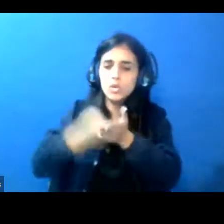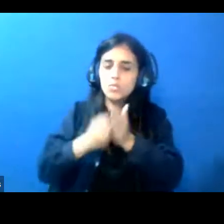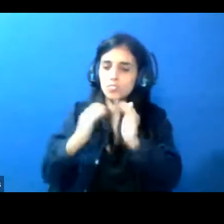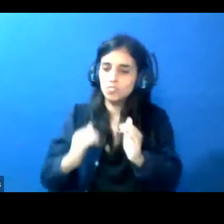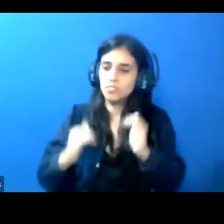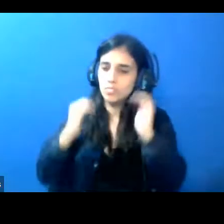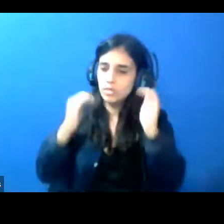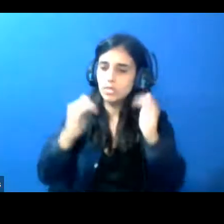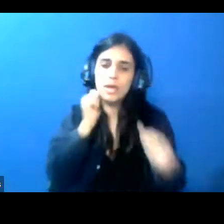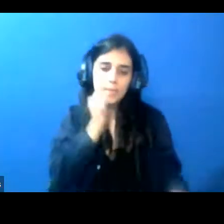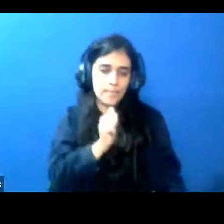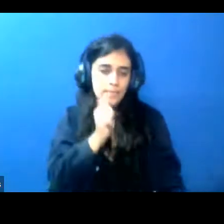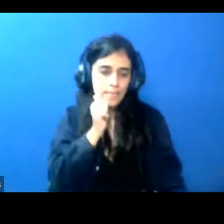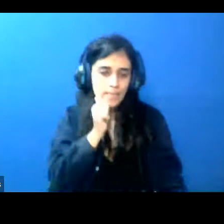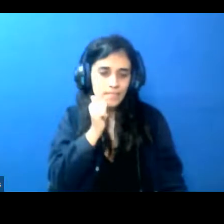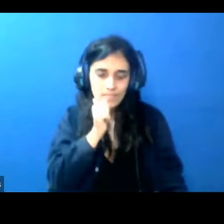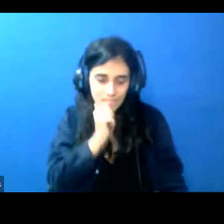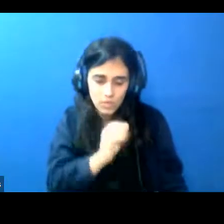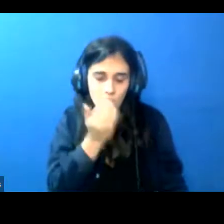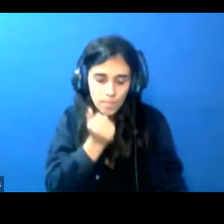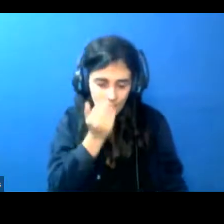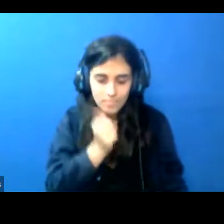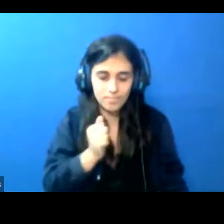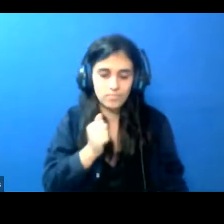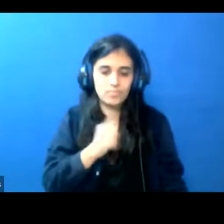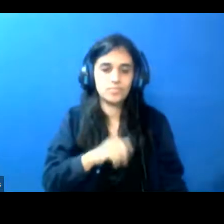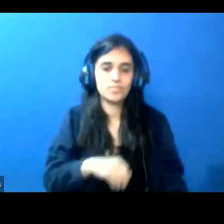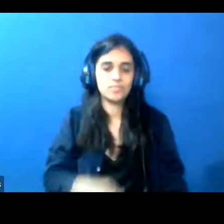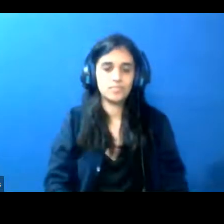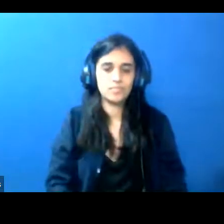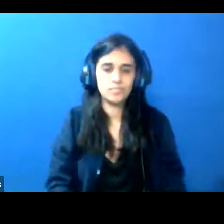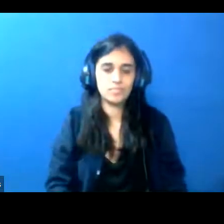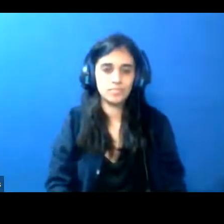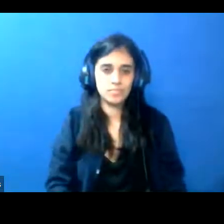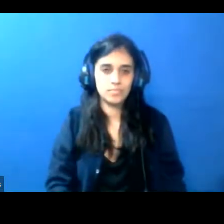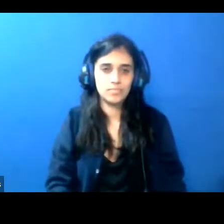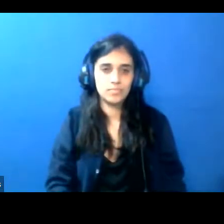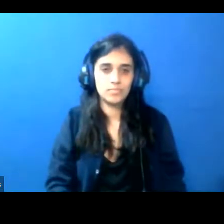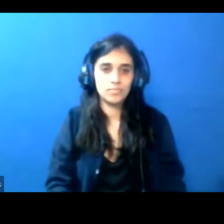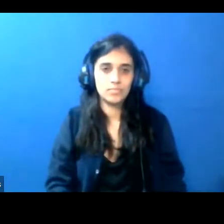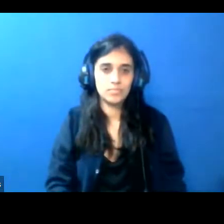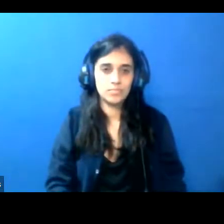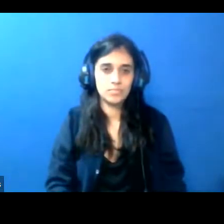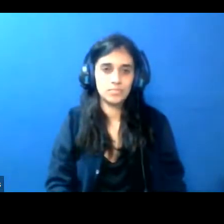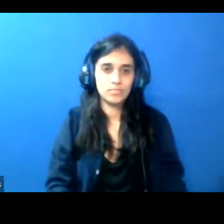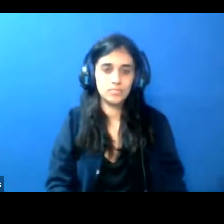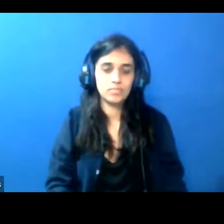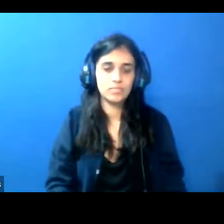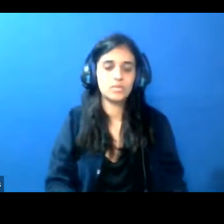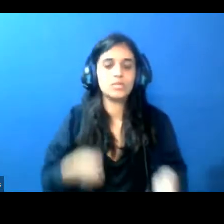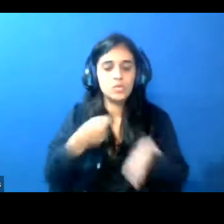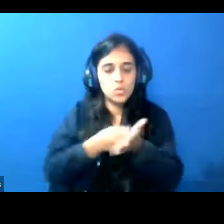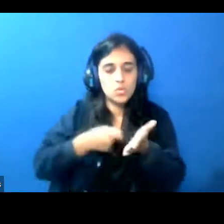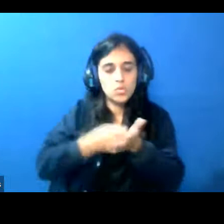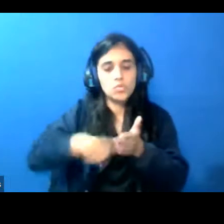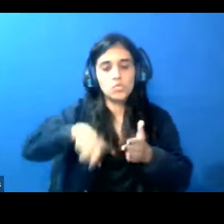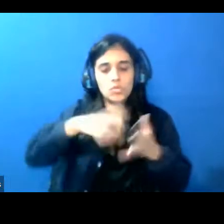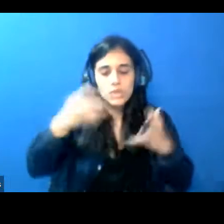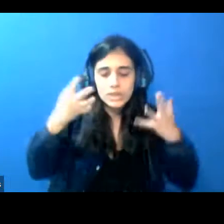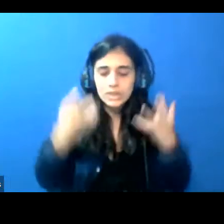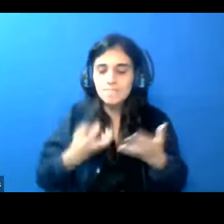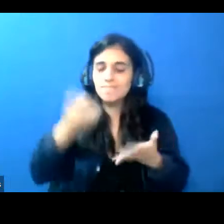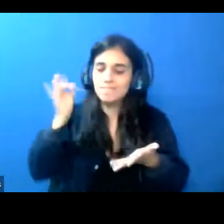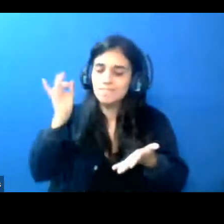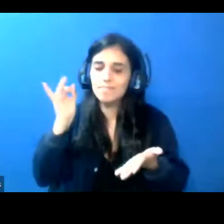Portanto, é um programa que tem clareza de que nós queremos e estamos